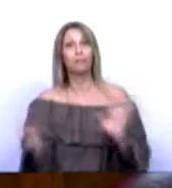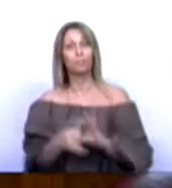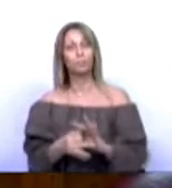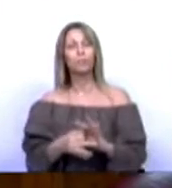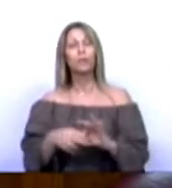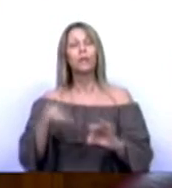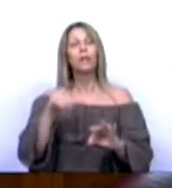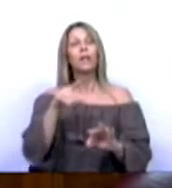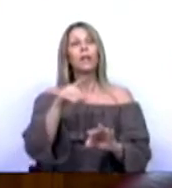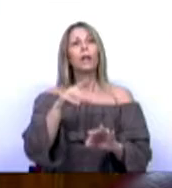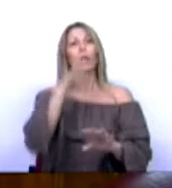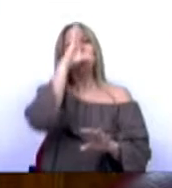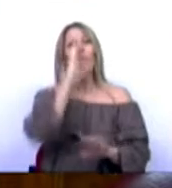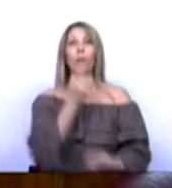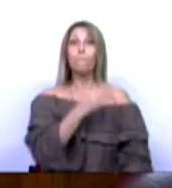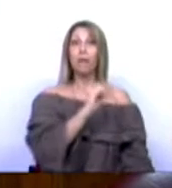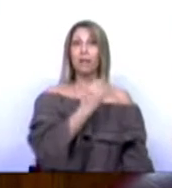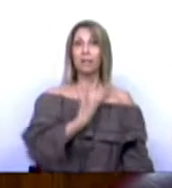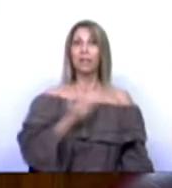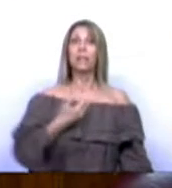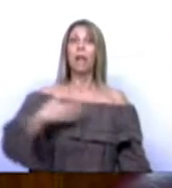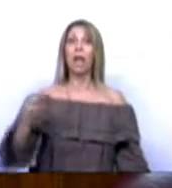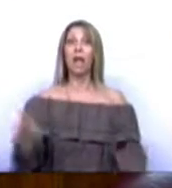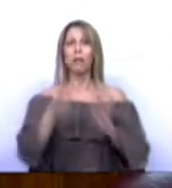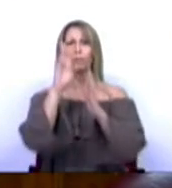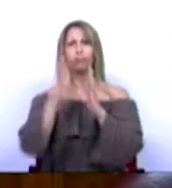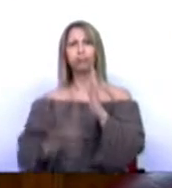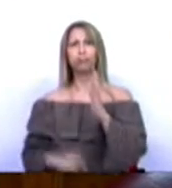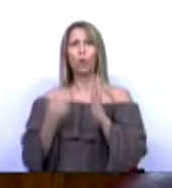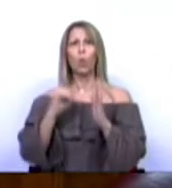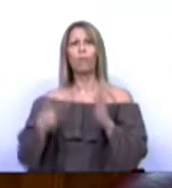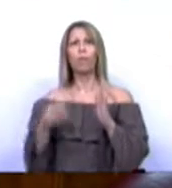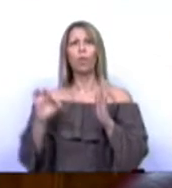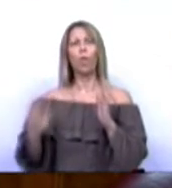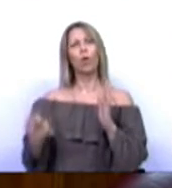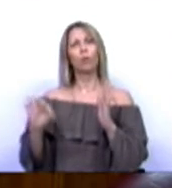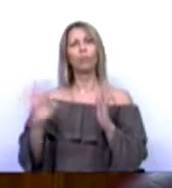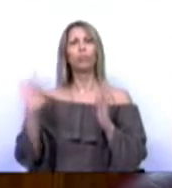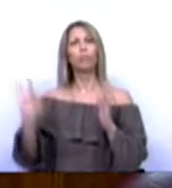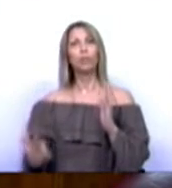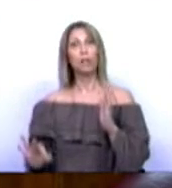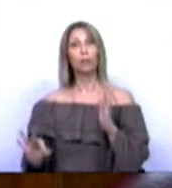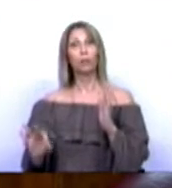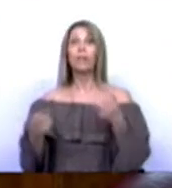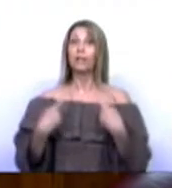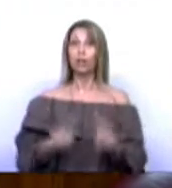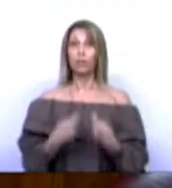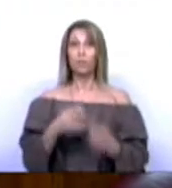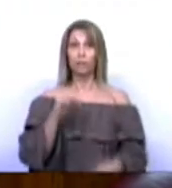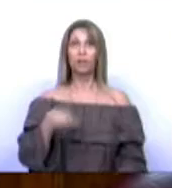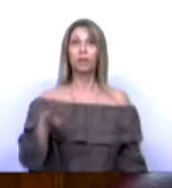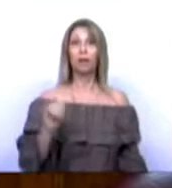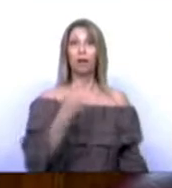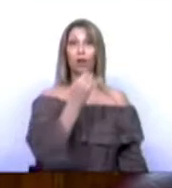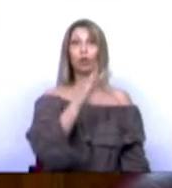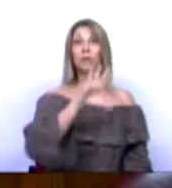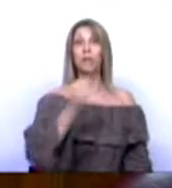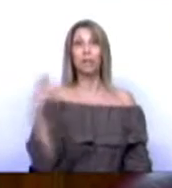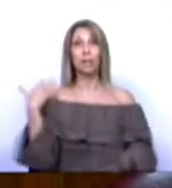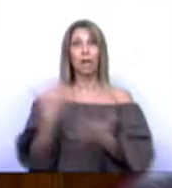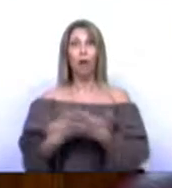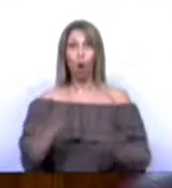os governos do PSD e do CDS desceu em cerca de 1,8%. A despesa no Serviço Nacional de Saúde desde 2015